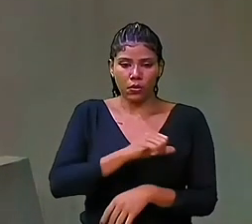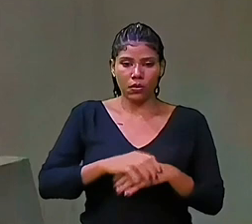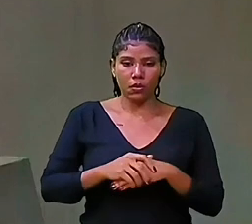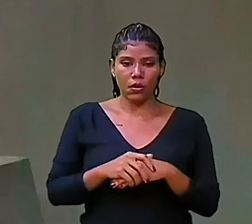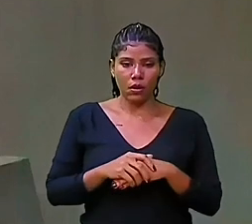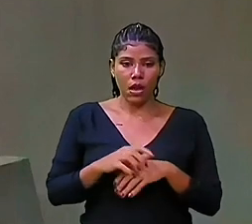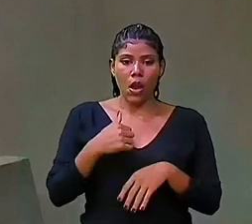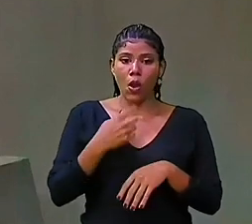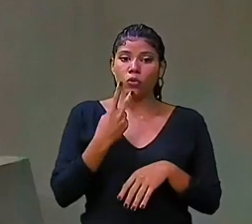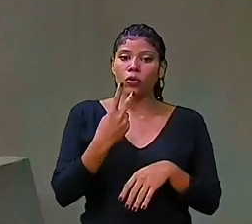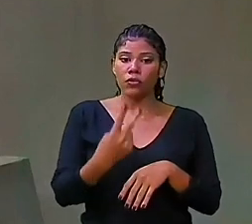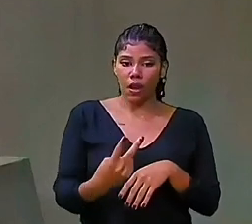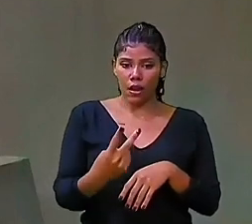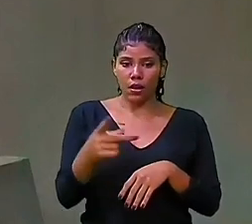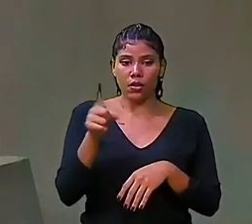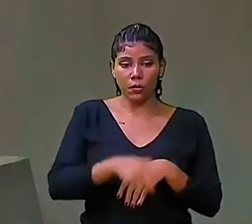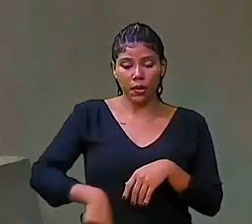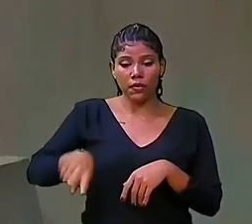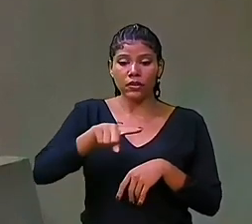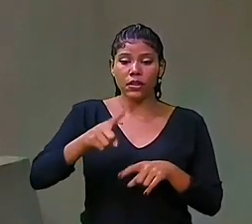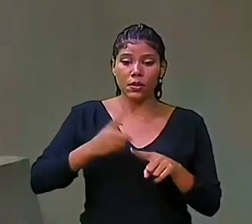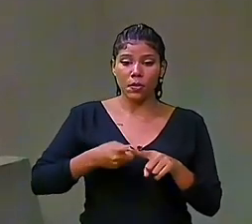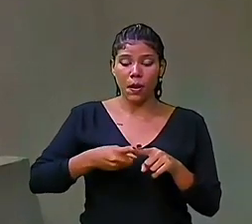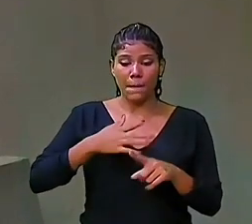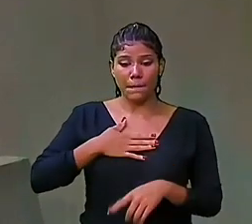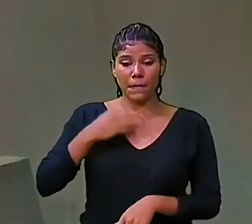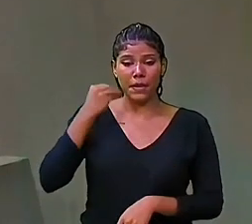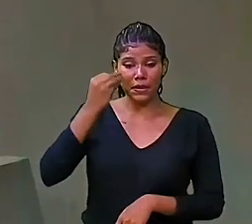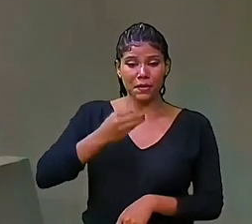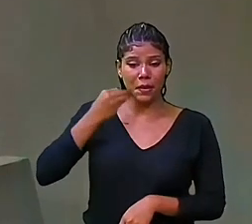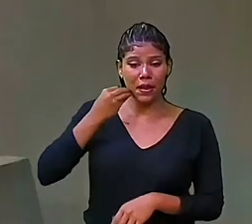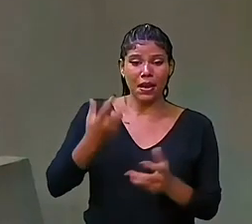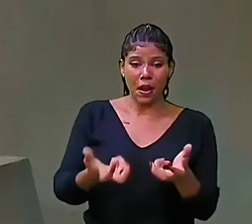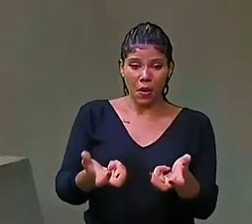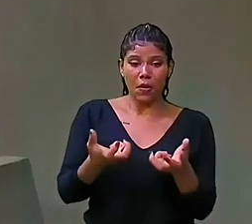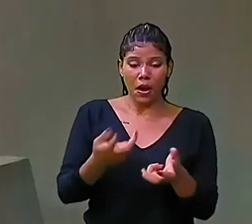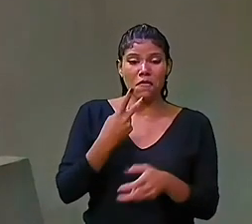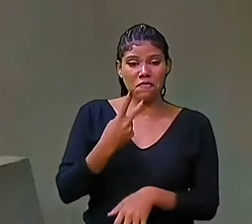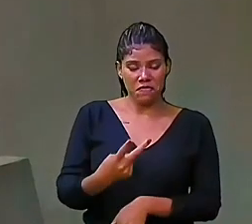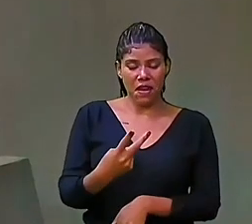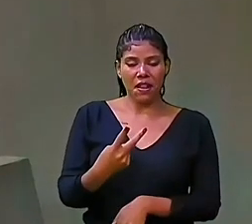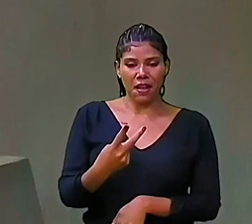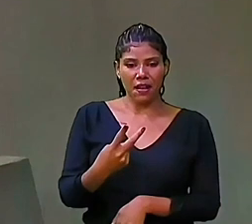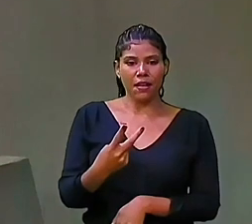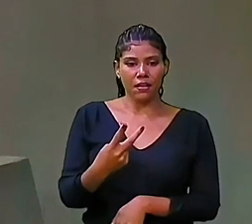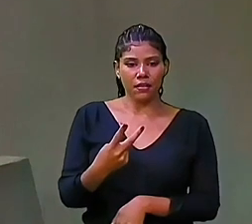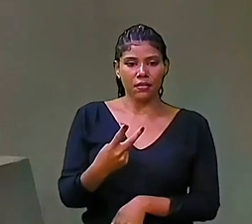Eu estou citando em primeira pessoa porque eu quero falar sobre isso em primeira pessoa.